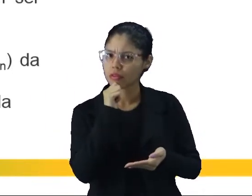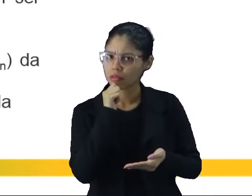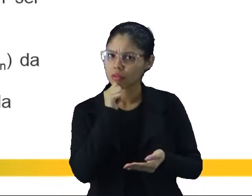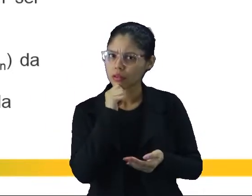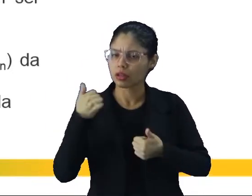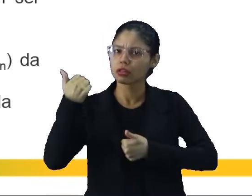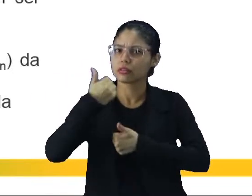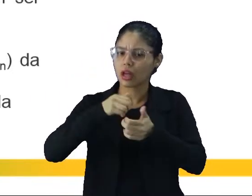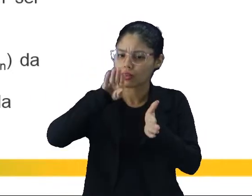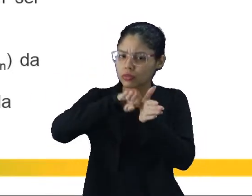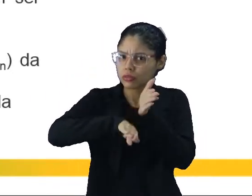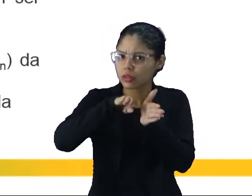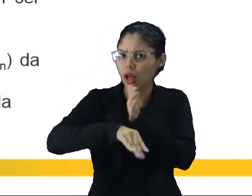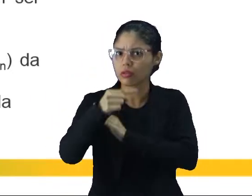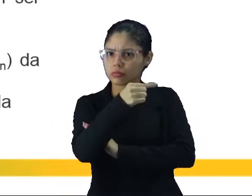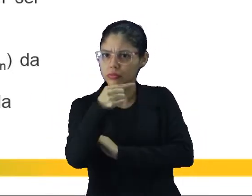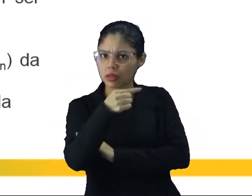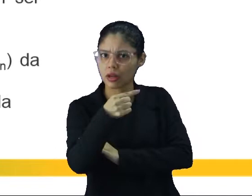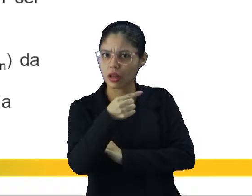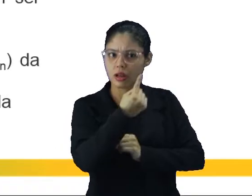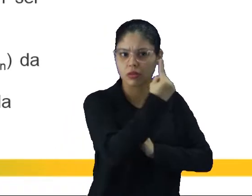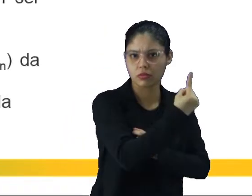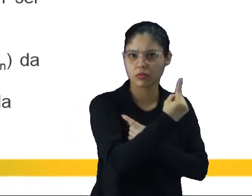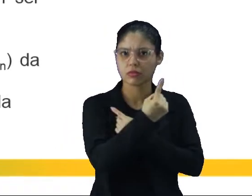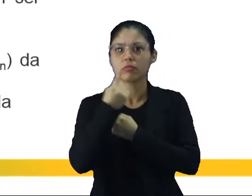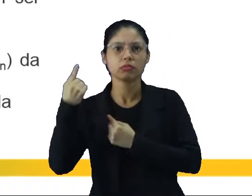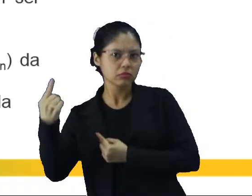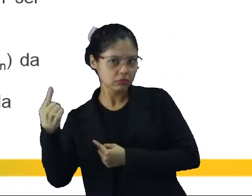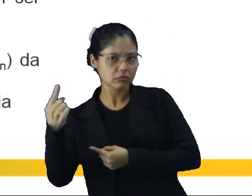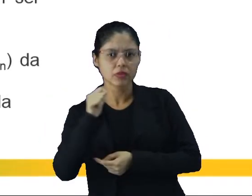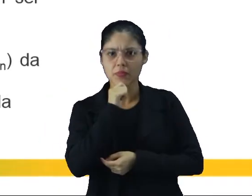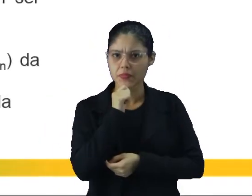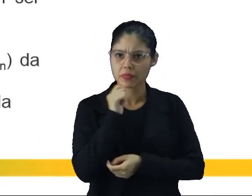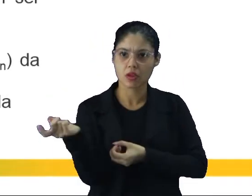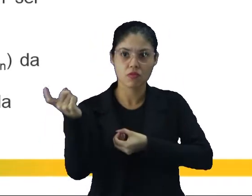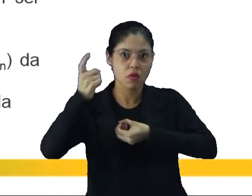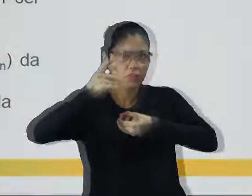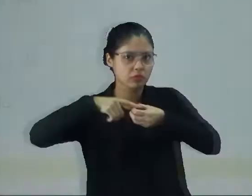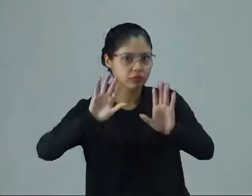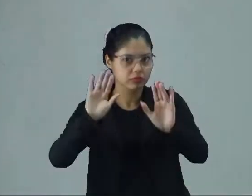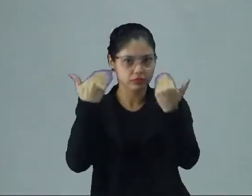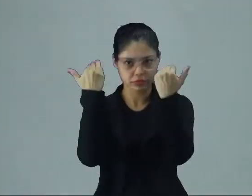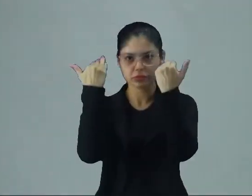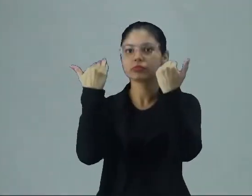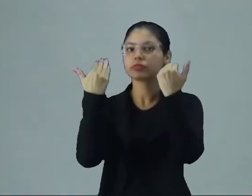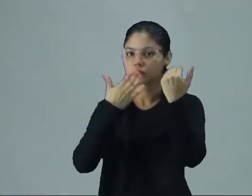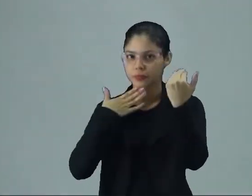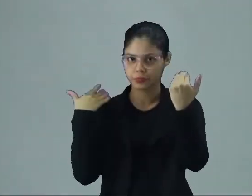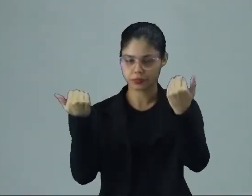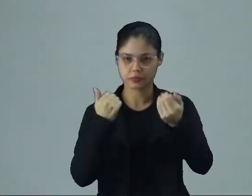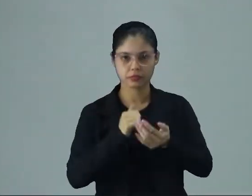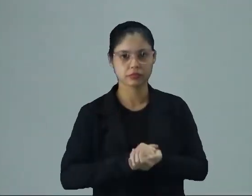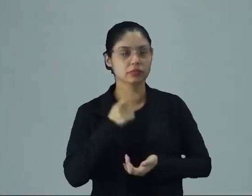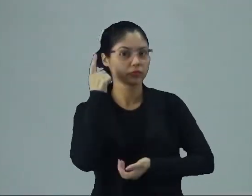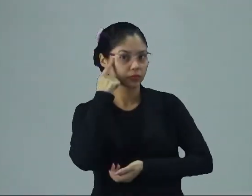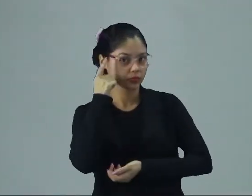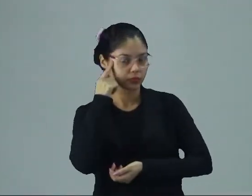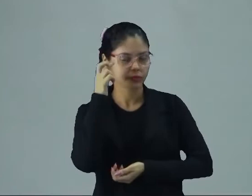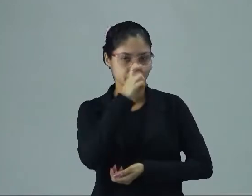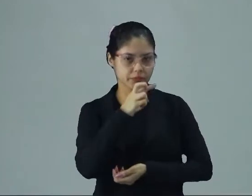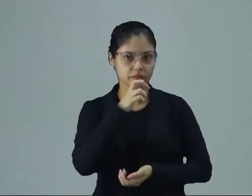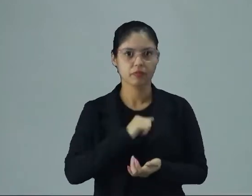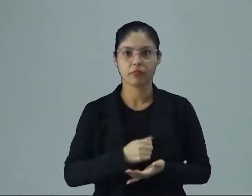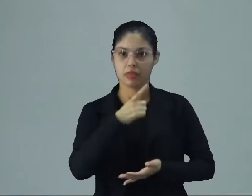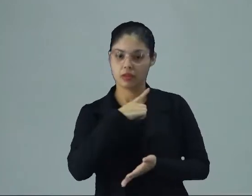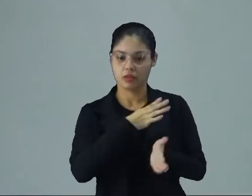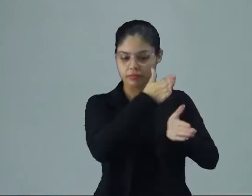vai subtrair o segundo termo pelo primeiro. Ok? Deixa eu voltar aqui comigo para que você entenda. Bora analisar uma coisa aqui.